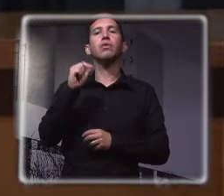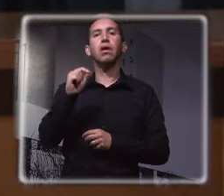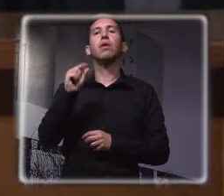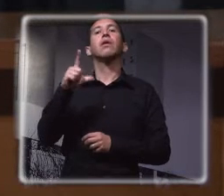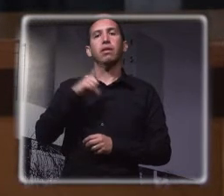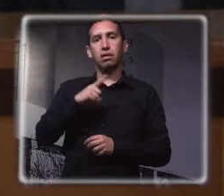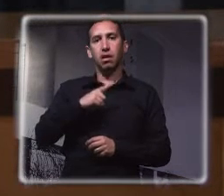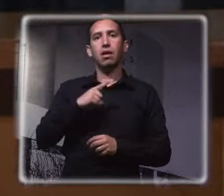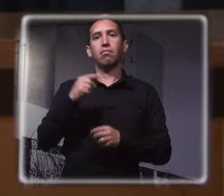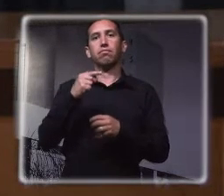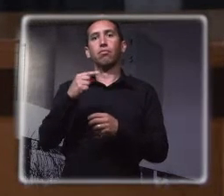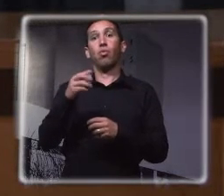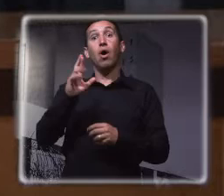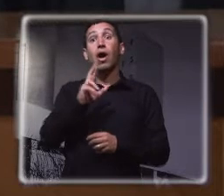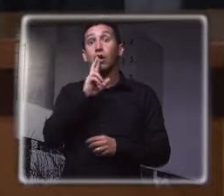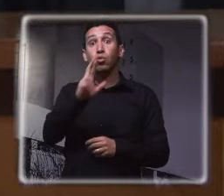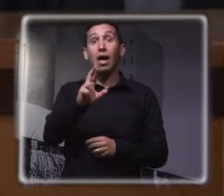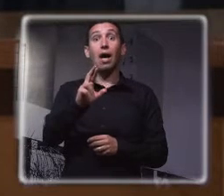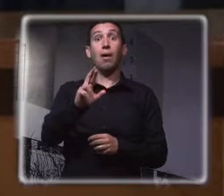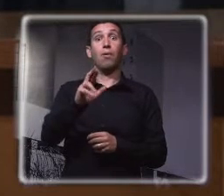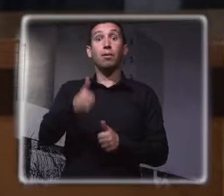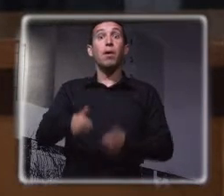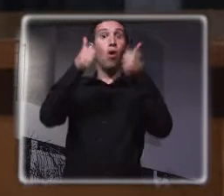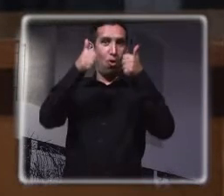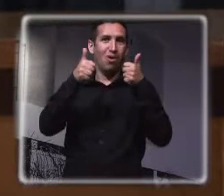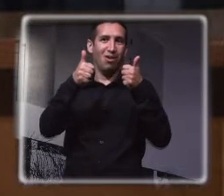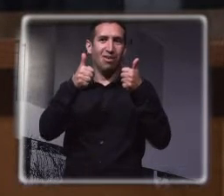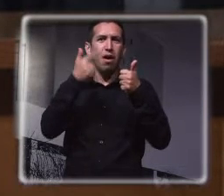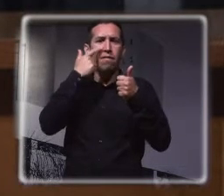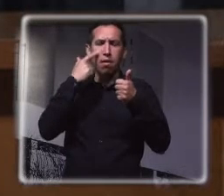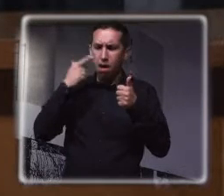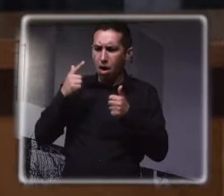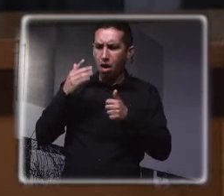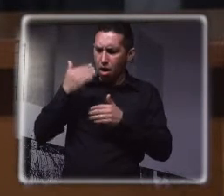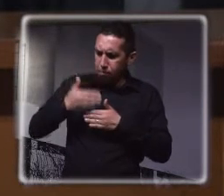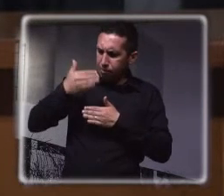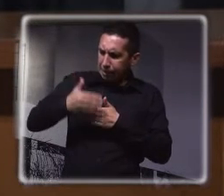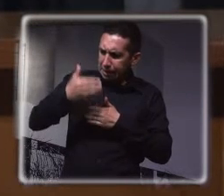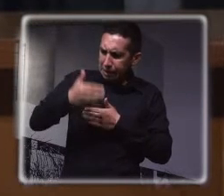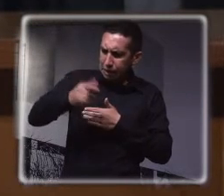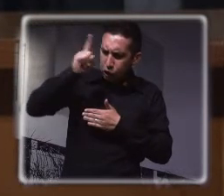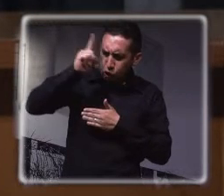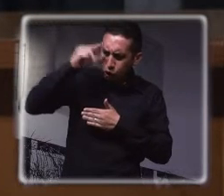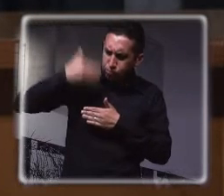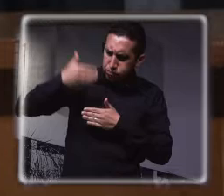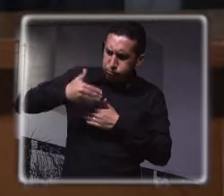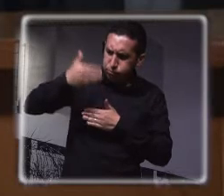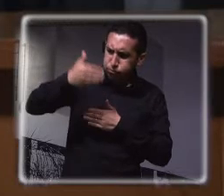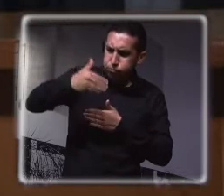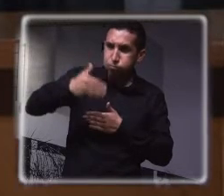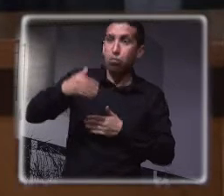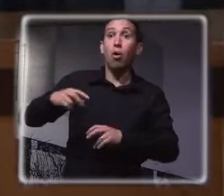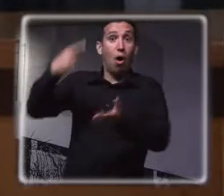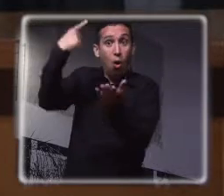a ser mais definitivas. Veja que é um caminho que a gente vem trilhando de construção diária. A conciliação